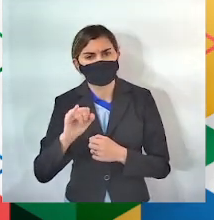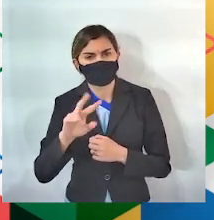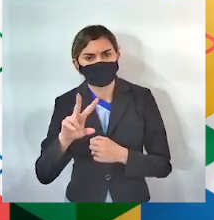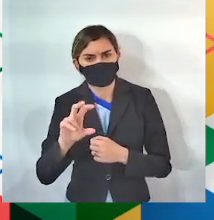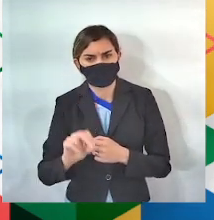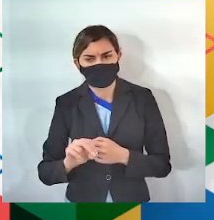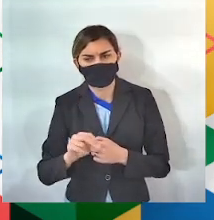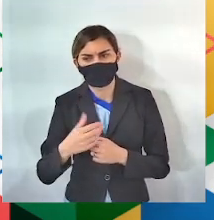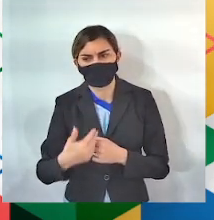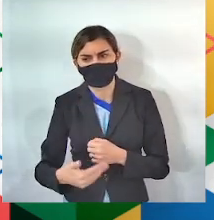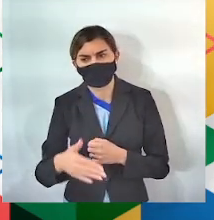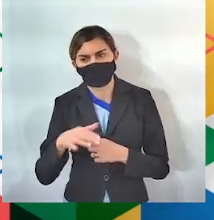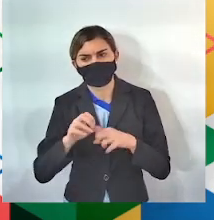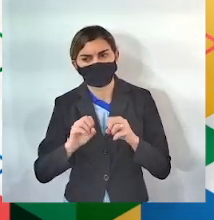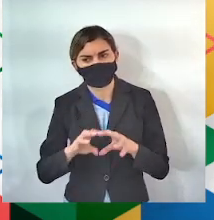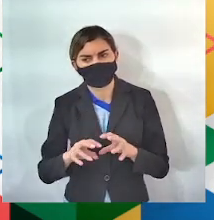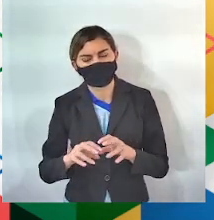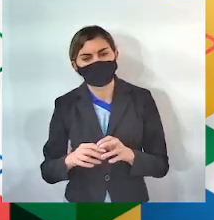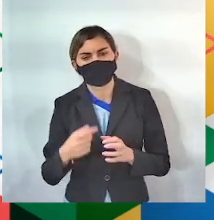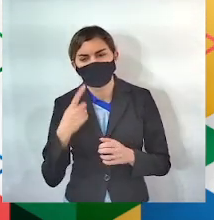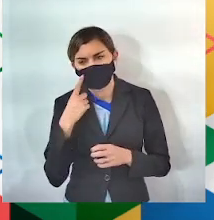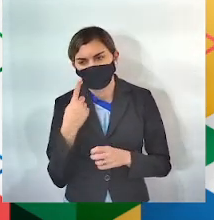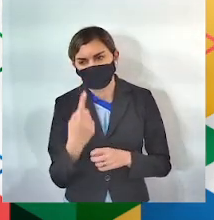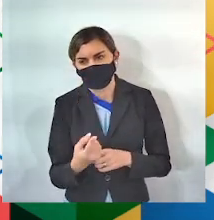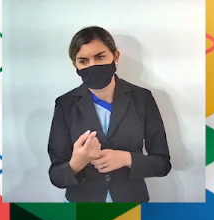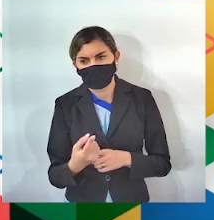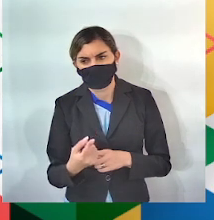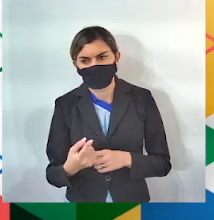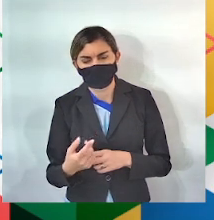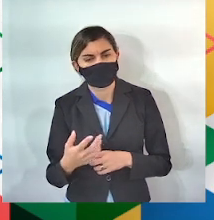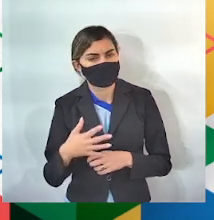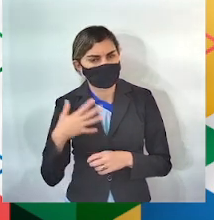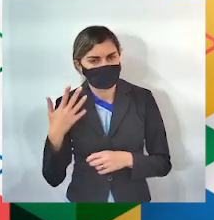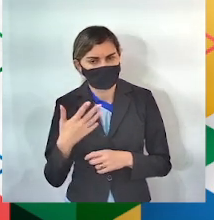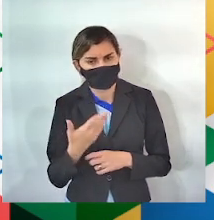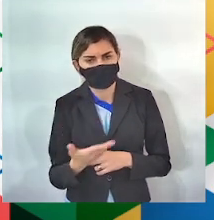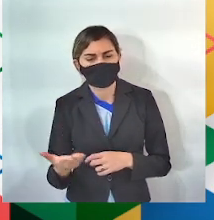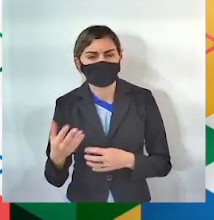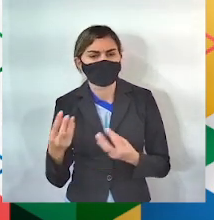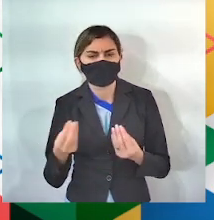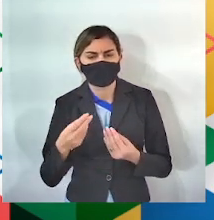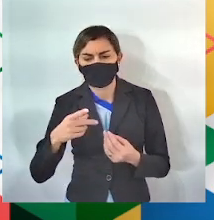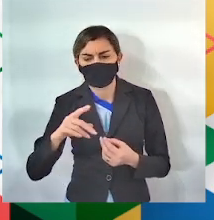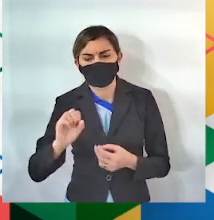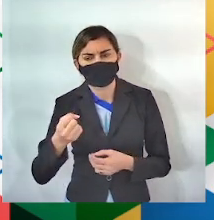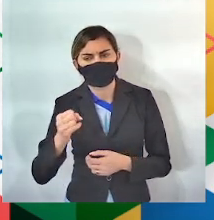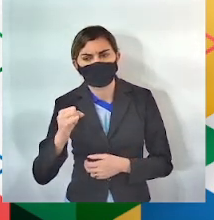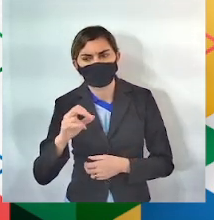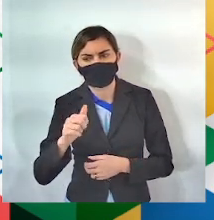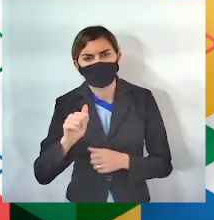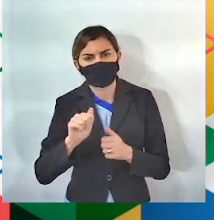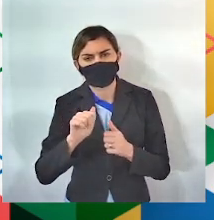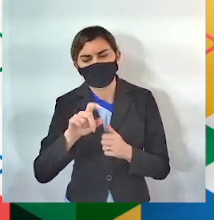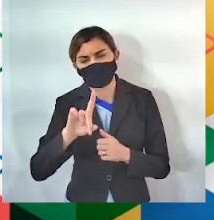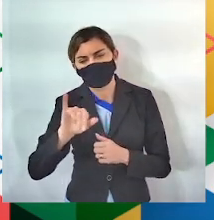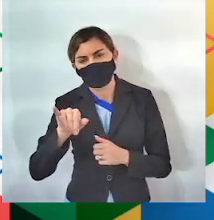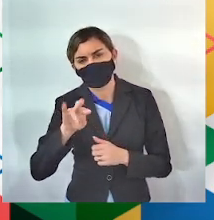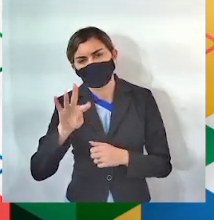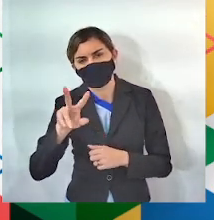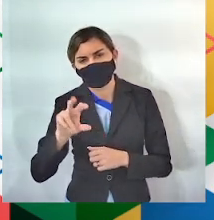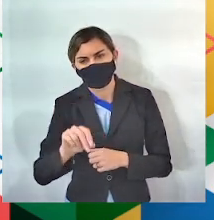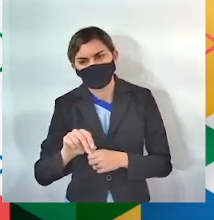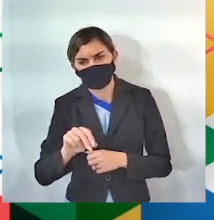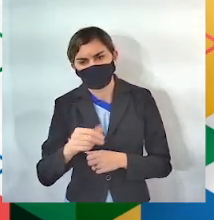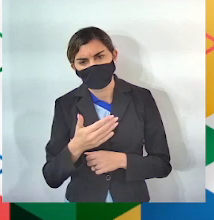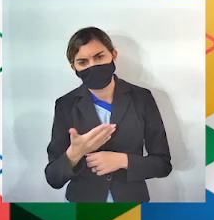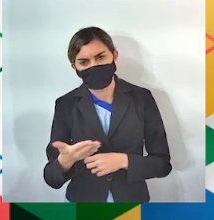aí agora trabalhar a forma completa, né? Todas as pessoas do discurso. Possessive adjectives, né? Eles